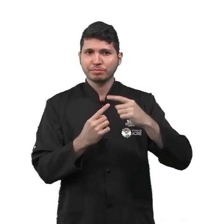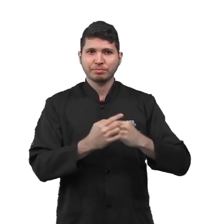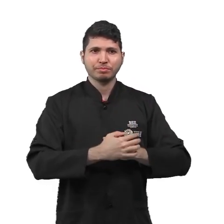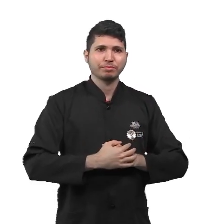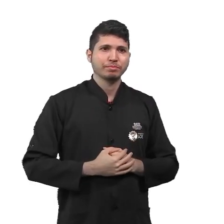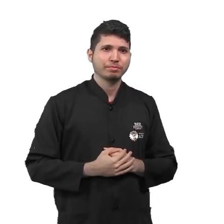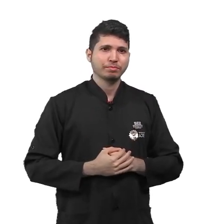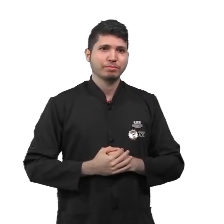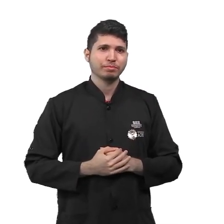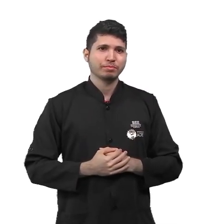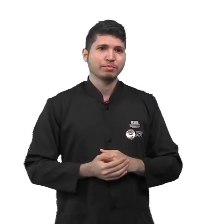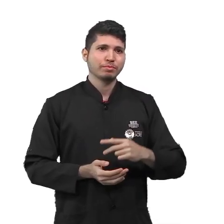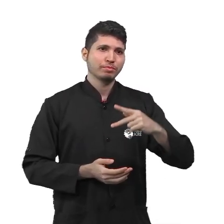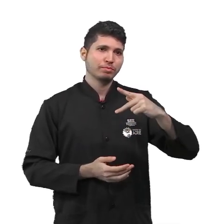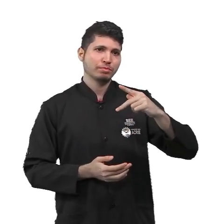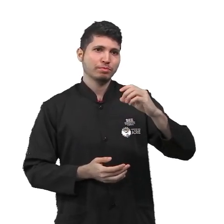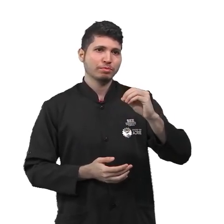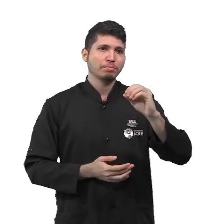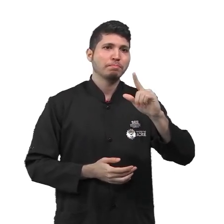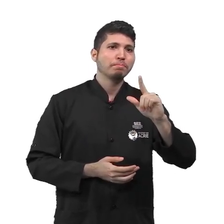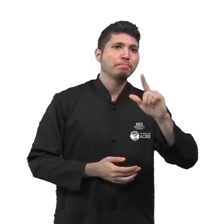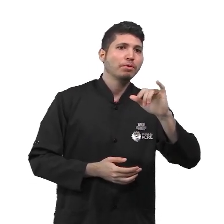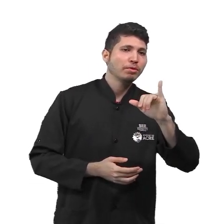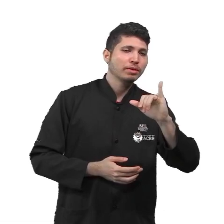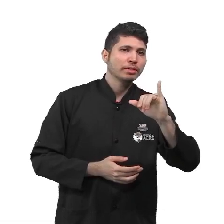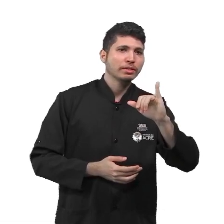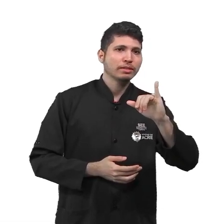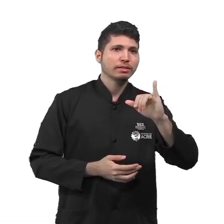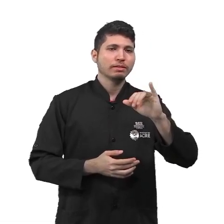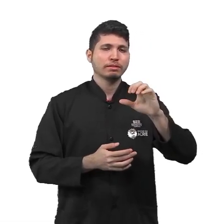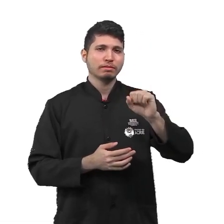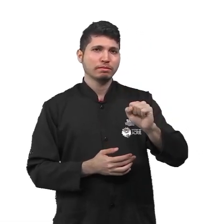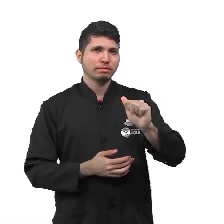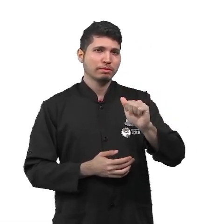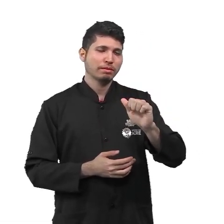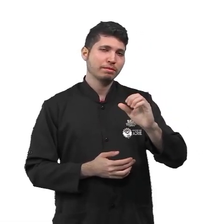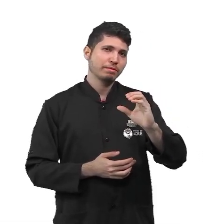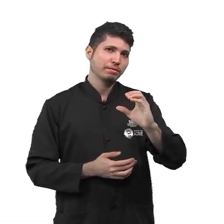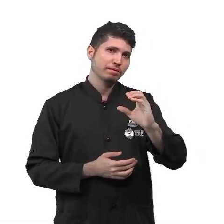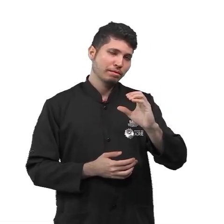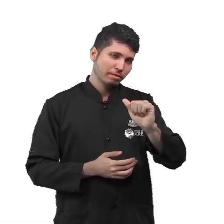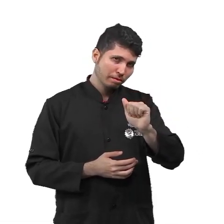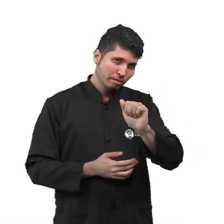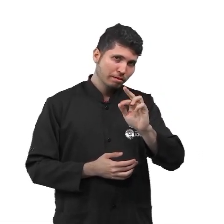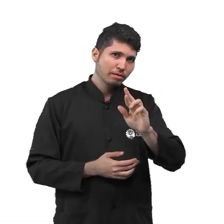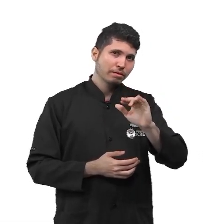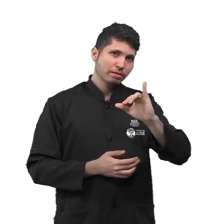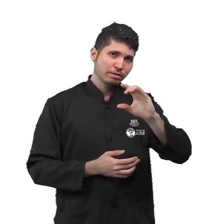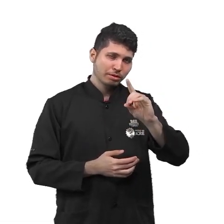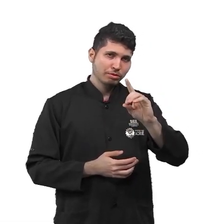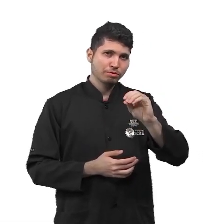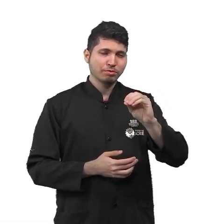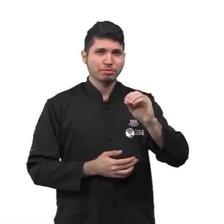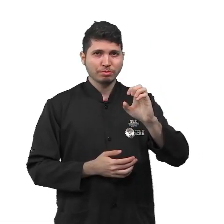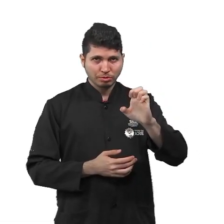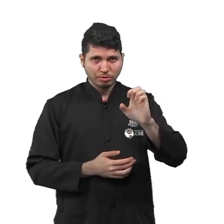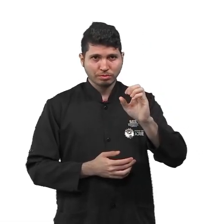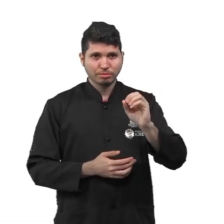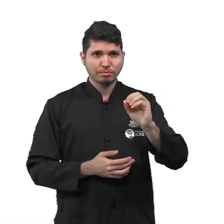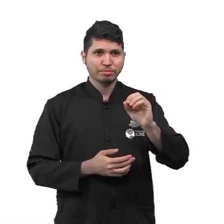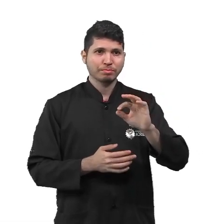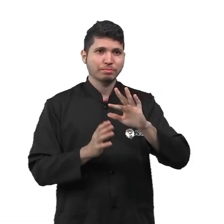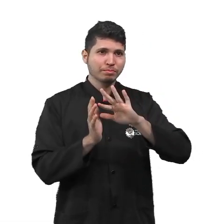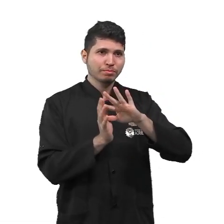Os polissacarídeos, eles também fazem parte ali da parede vegetal, né? Então, ele faz ali a estrutura